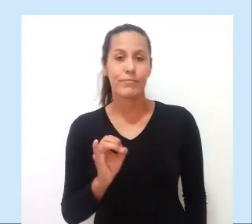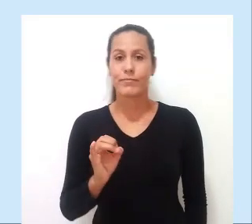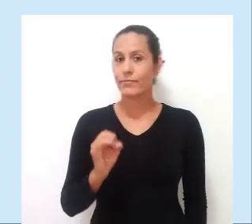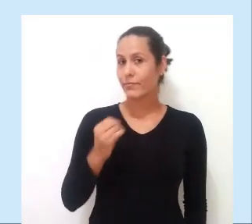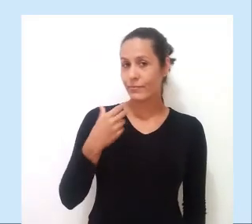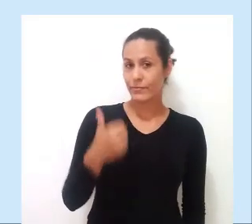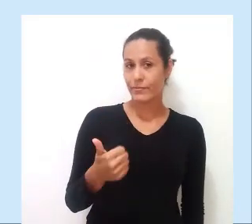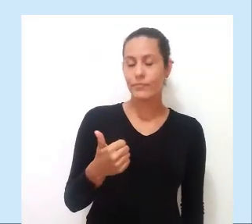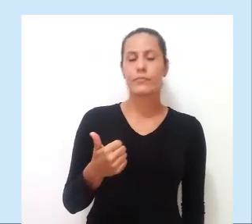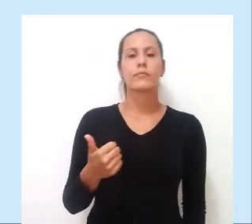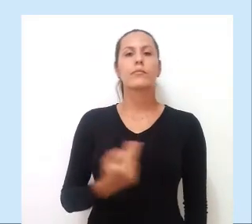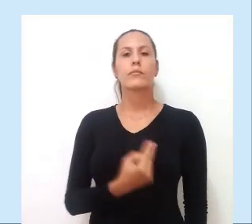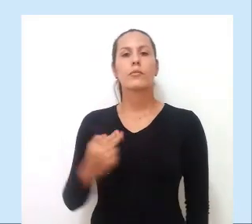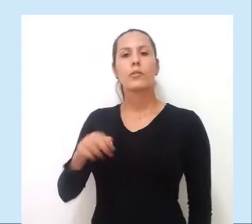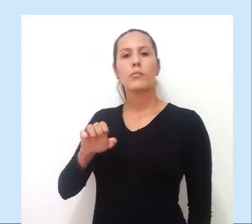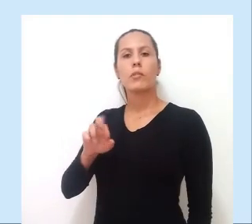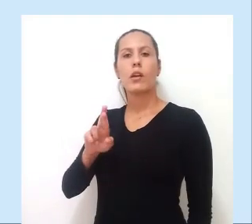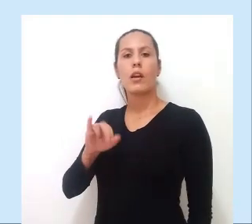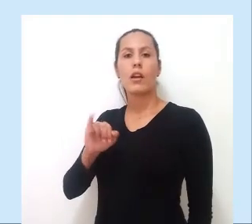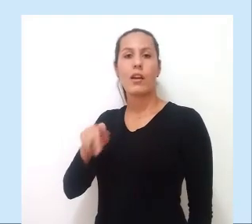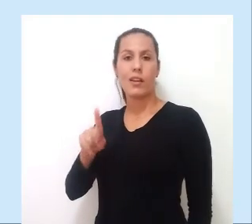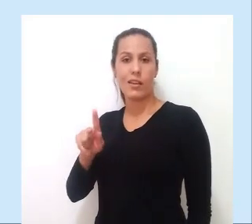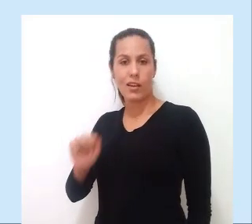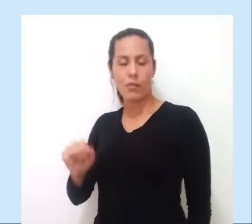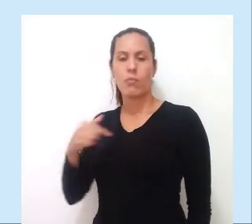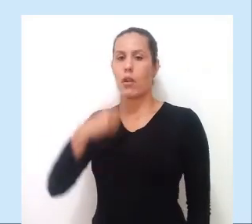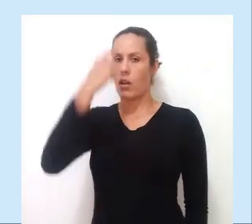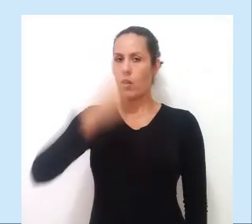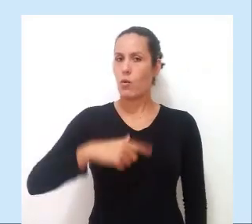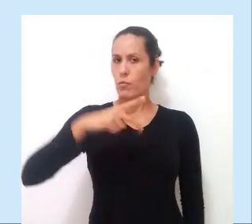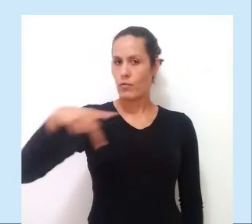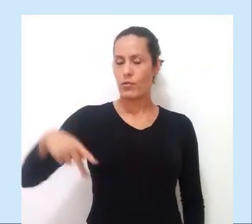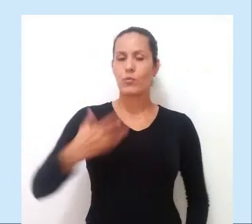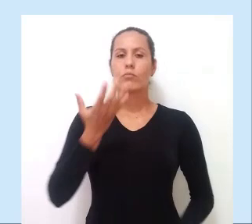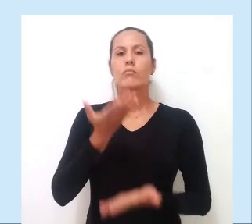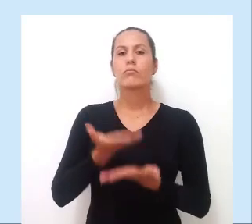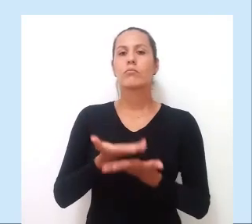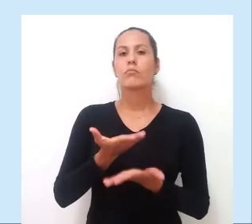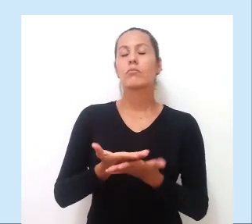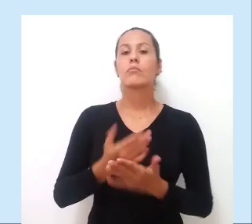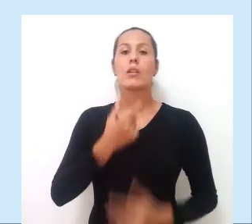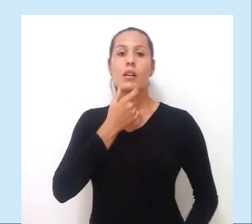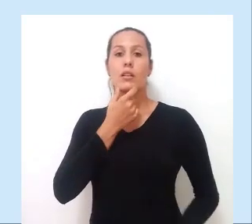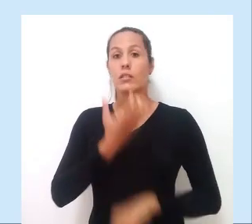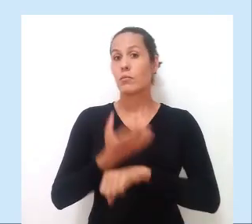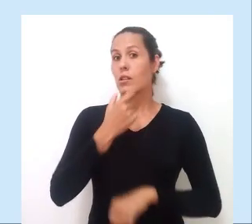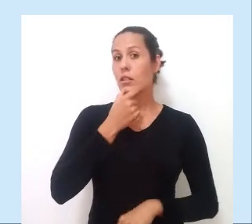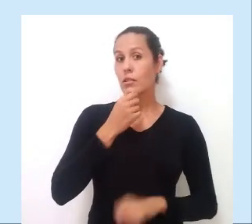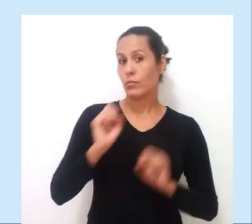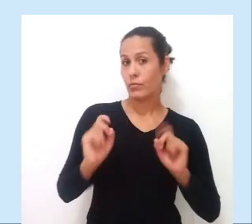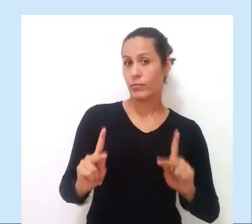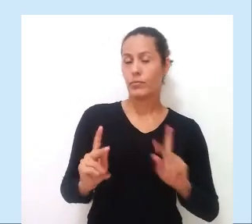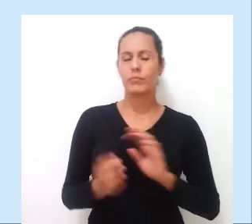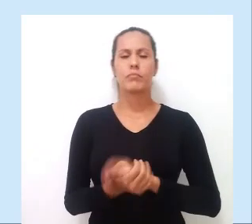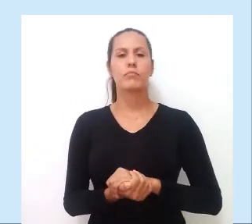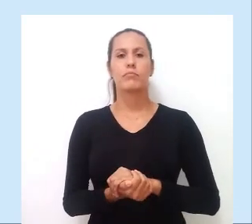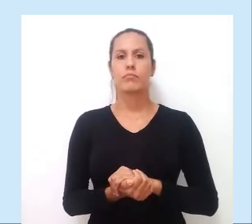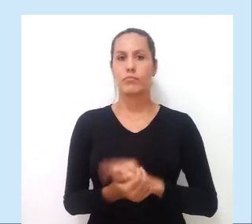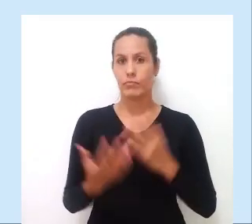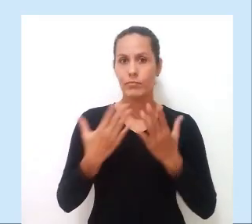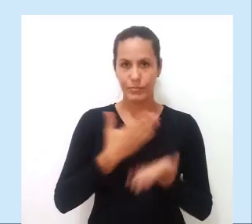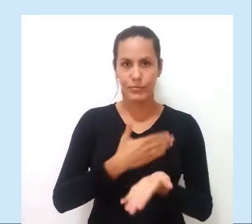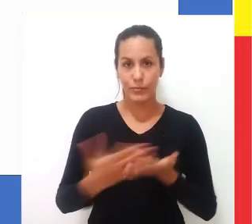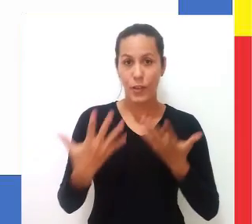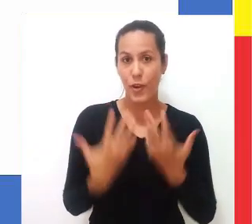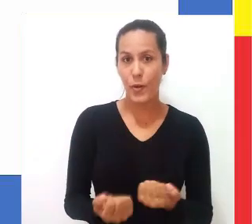Hello guys! Como vocês estão? Eu me chamo Erika Rodrigues e vou ser sua teacher nessa aula de língua inglesa de hoje. Então, vamos